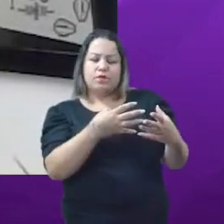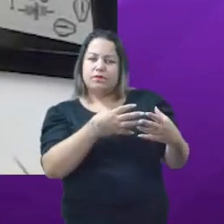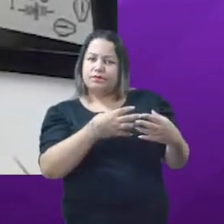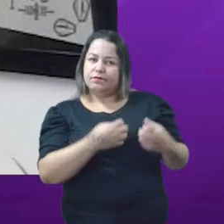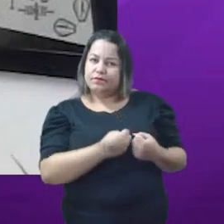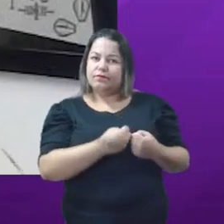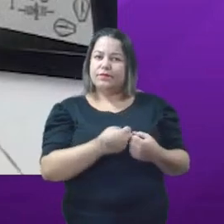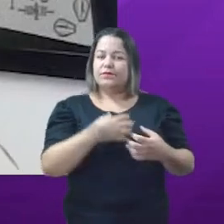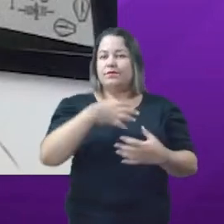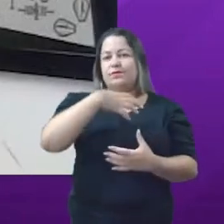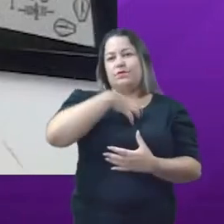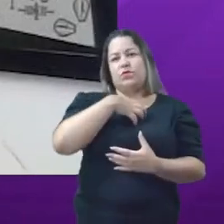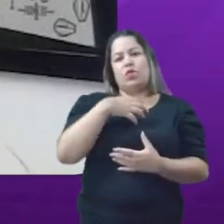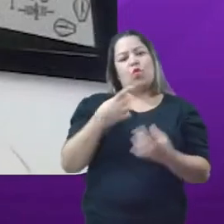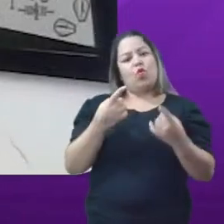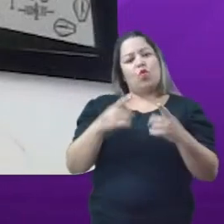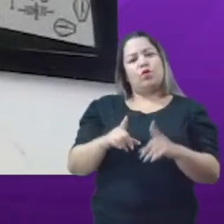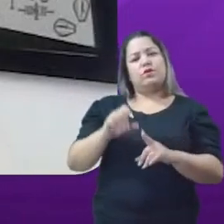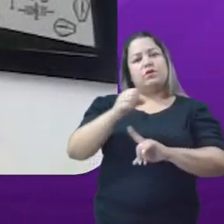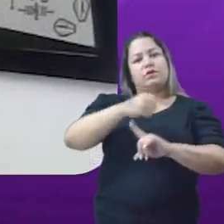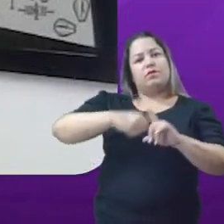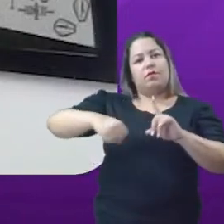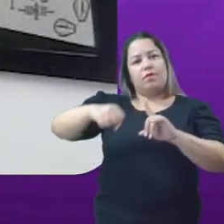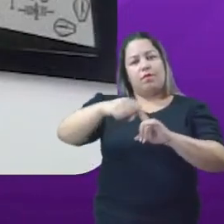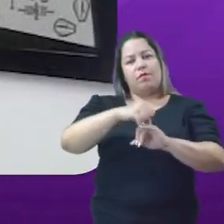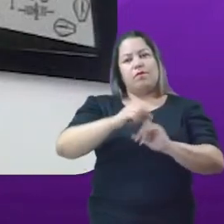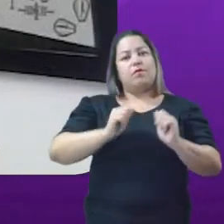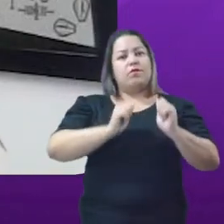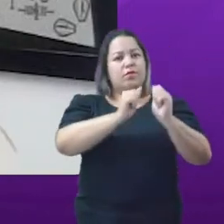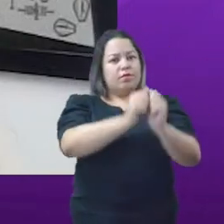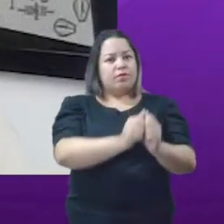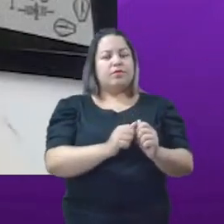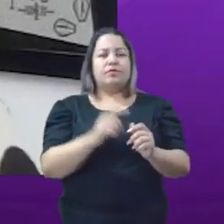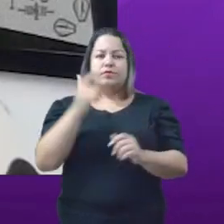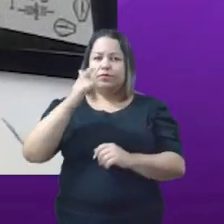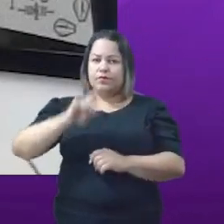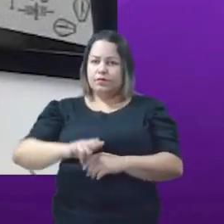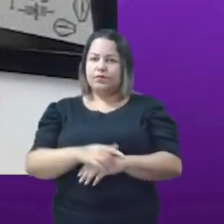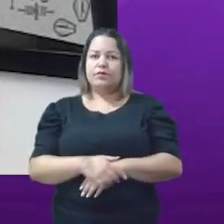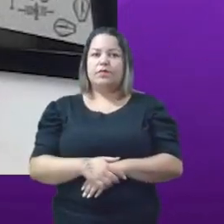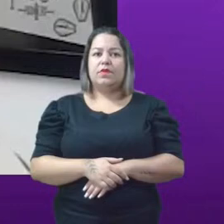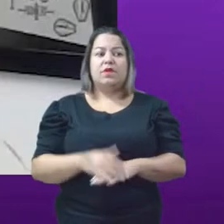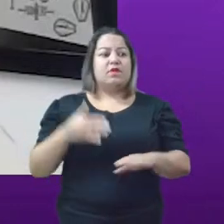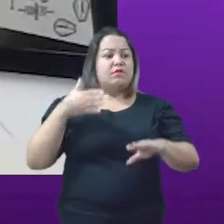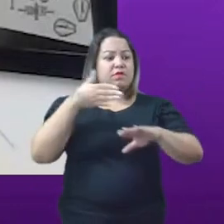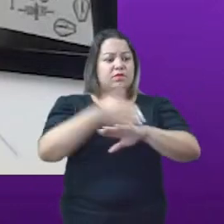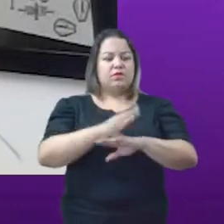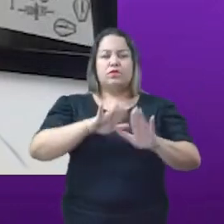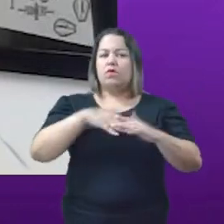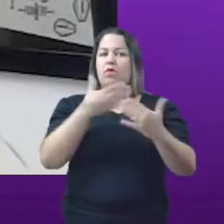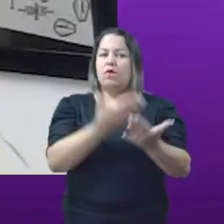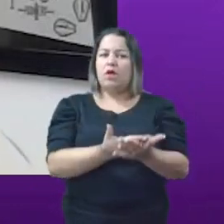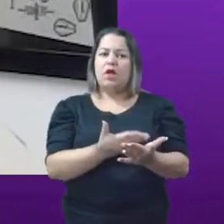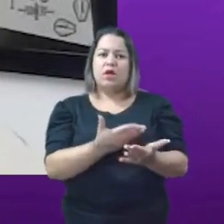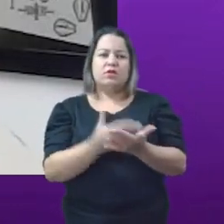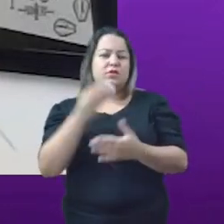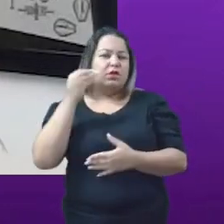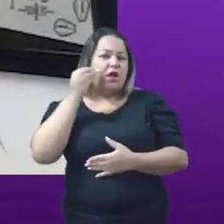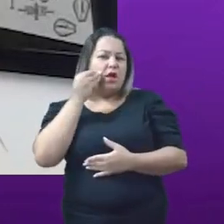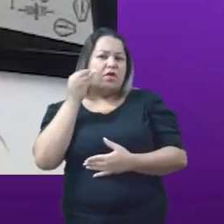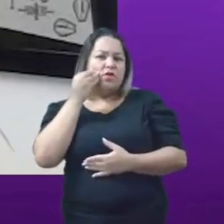seus ressentimentos contra a sociedade e se juntam aos radicalizados. Eles invadem escolas, eles cometem atentados,